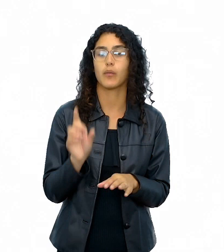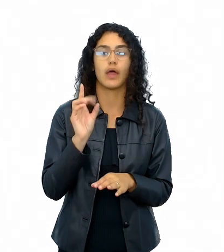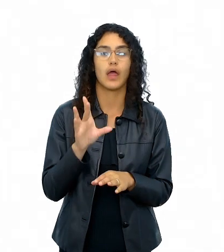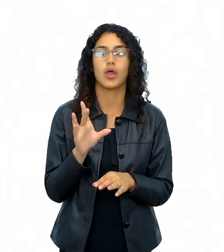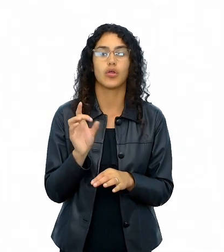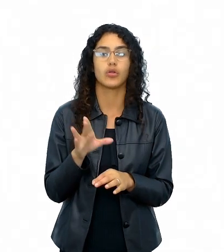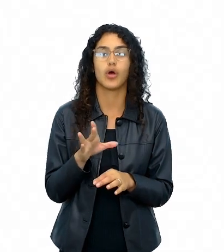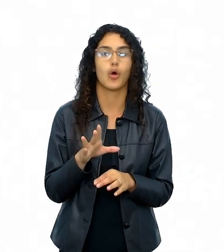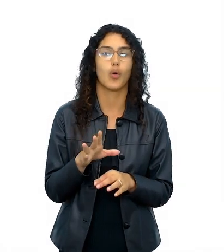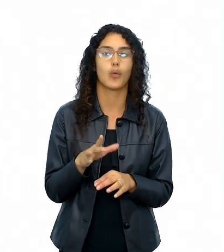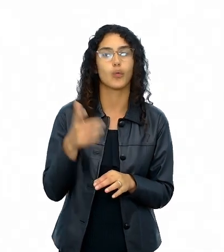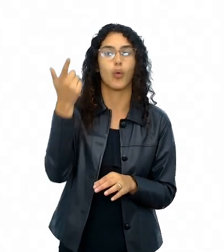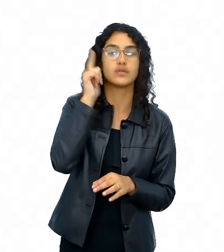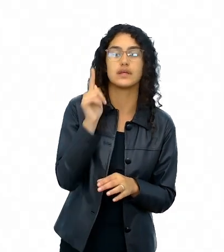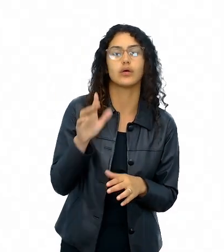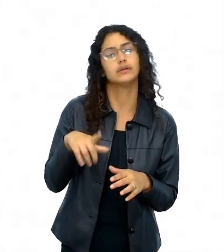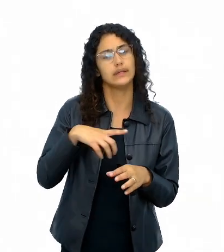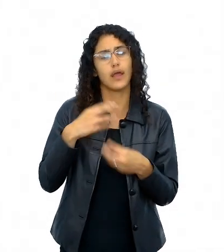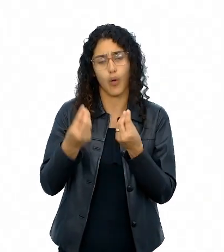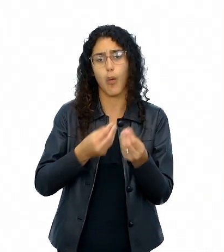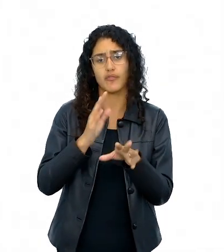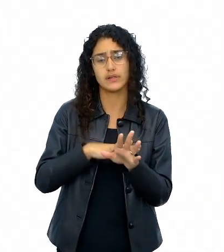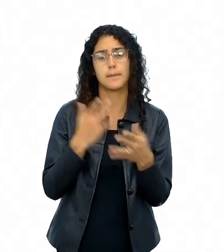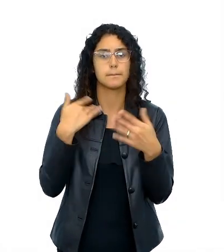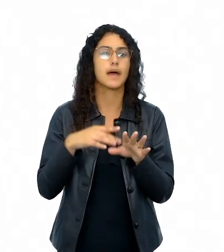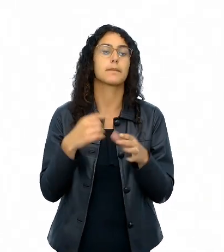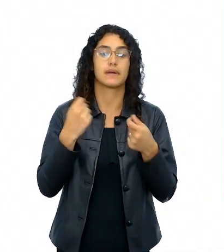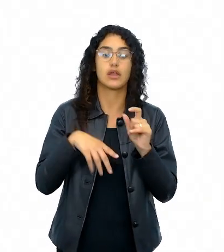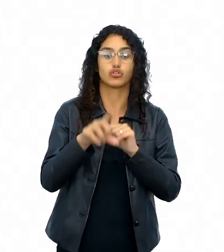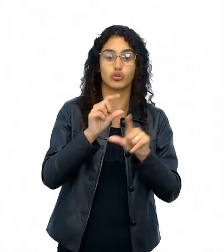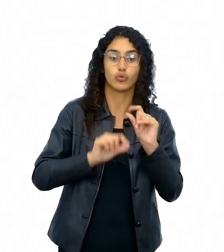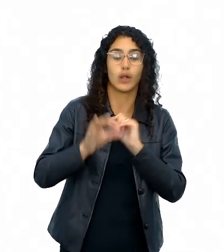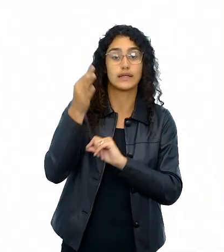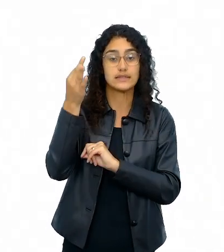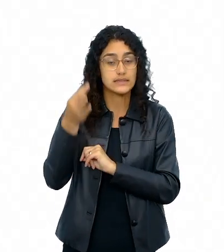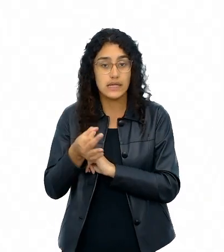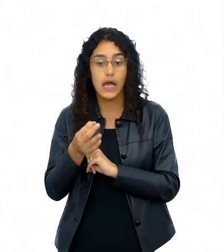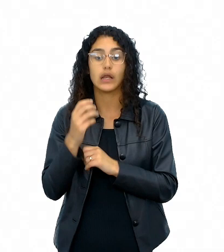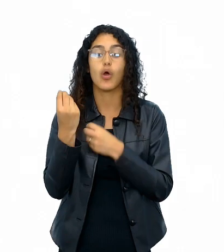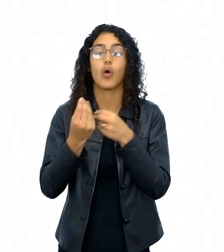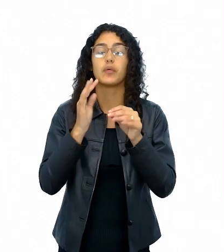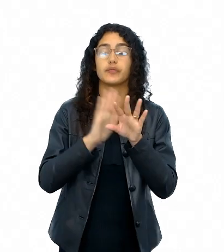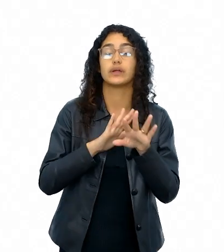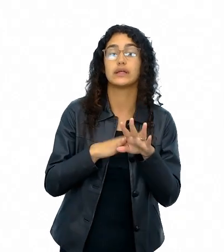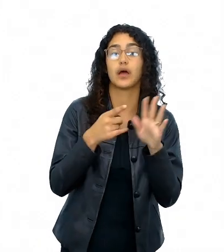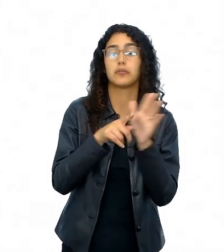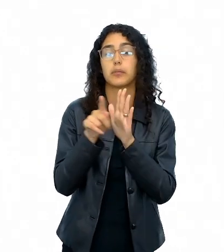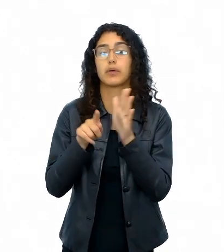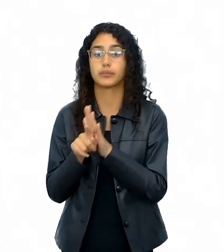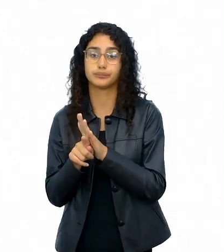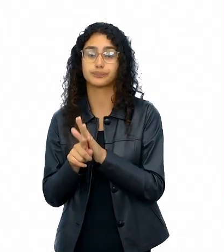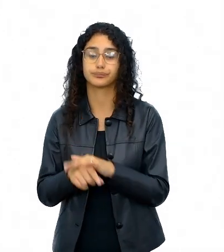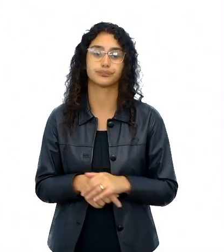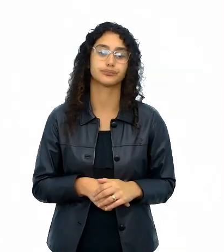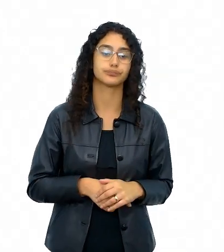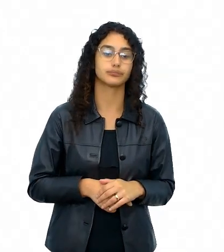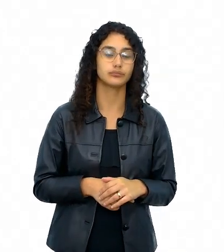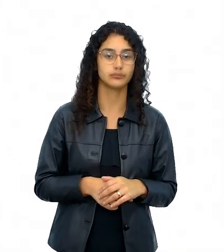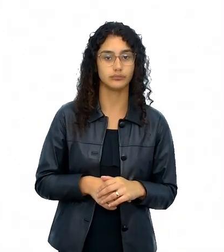obviamente que não é impossível, mas requer que a gente faça essas escolhas, né, do que a gente vai trabalhar nessa perspectiva. Aí eu